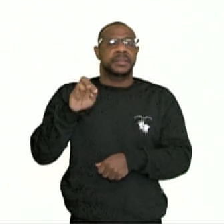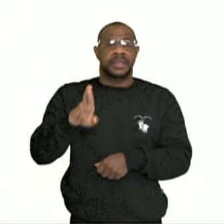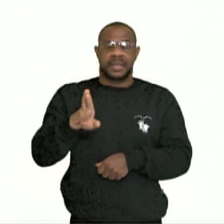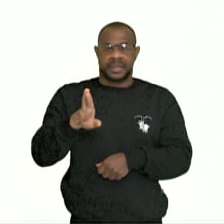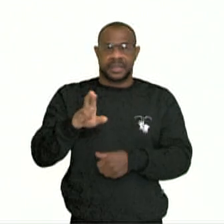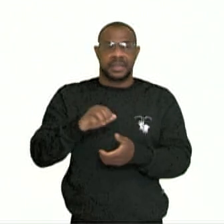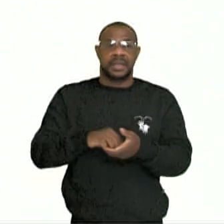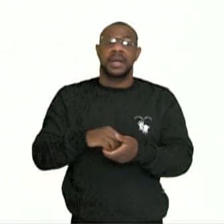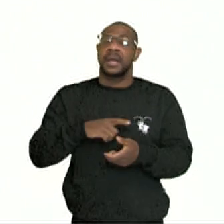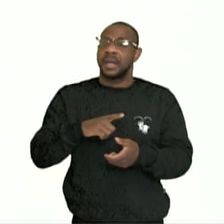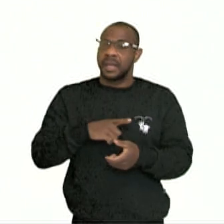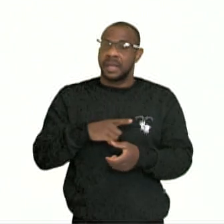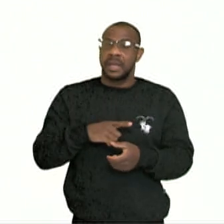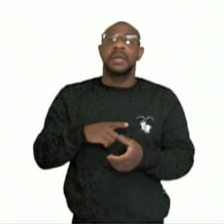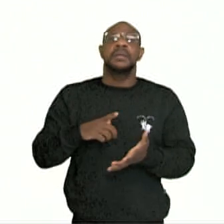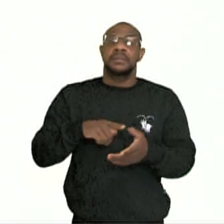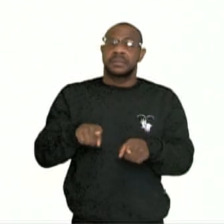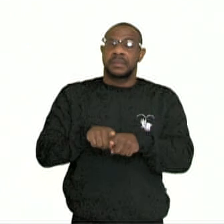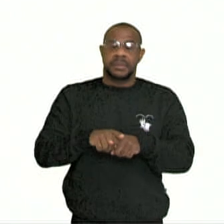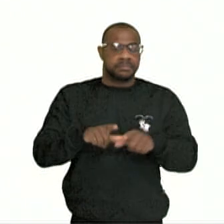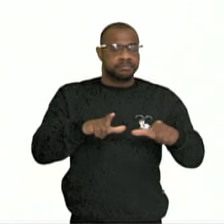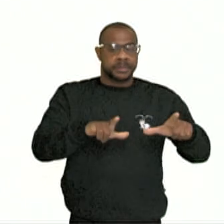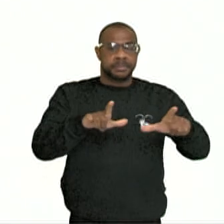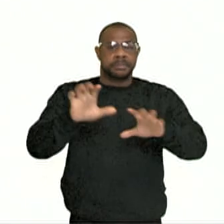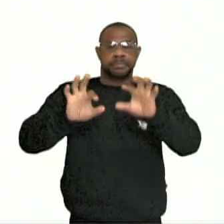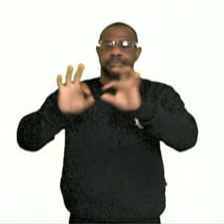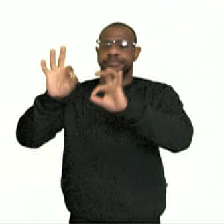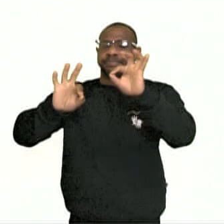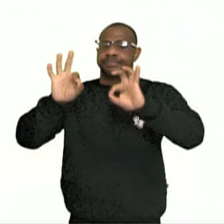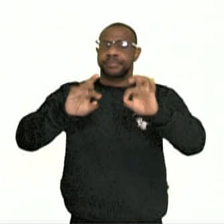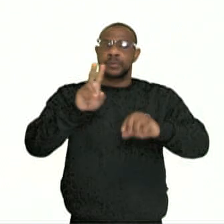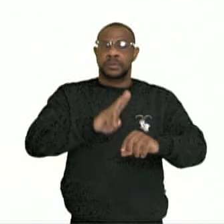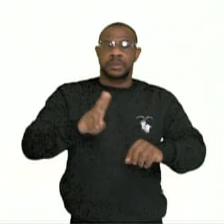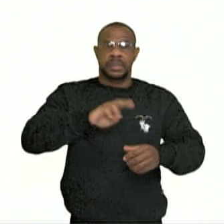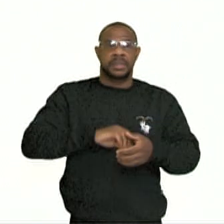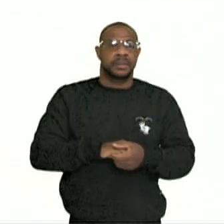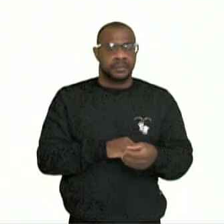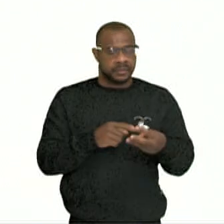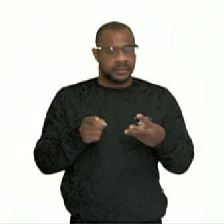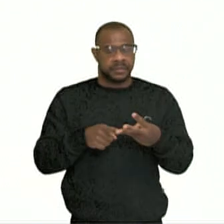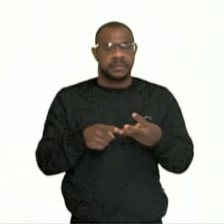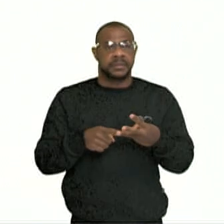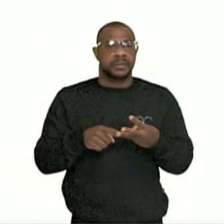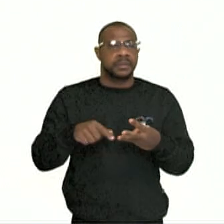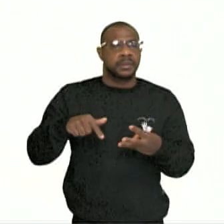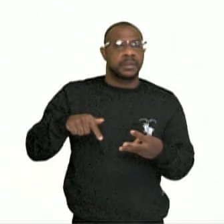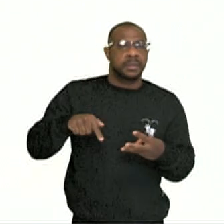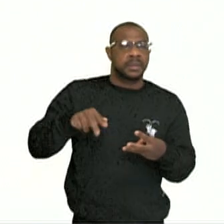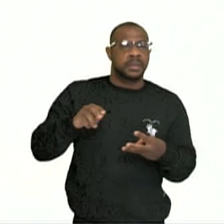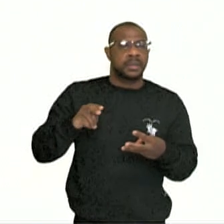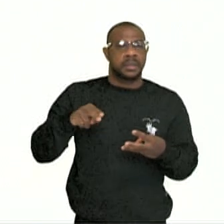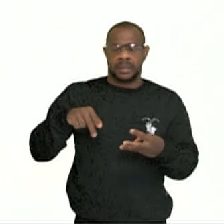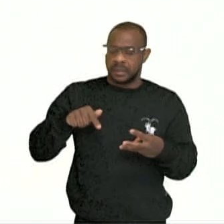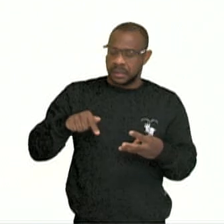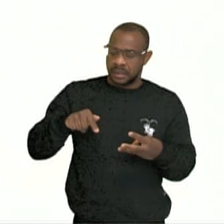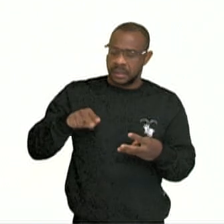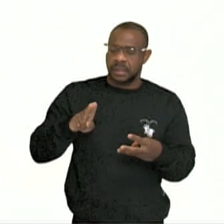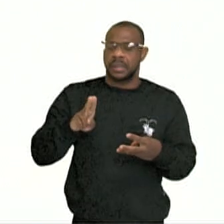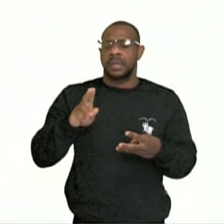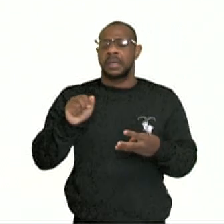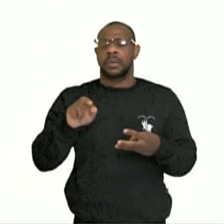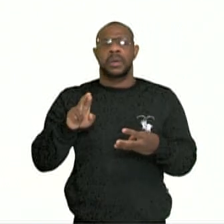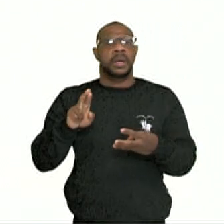de revestimento e de decoração. E por último, nós temos o quartzito. Tem origem